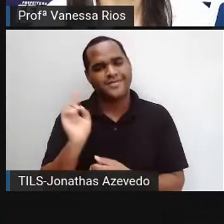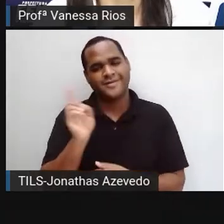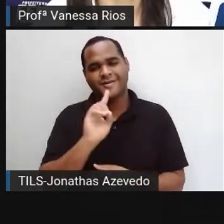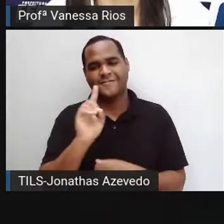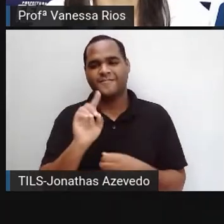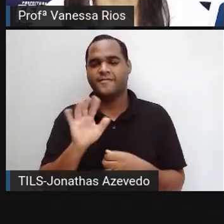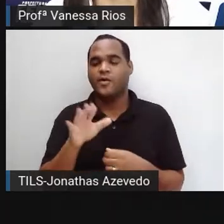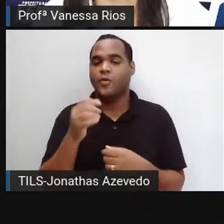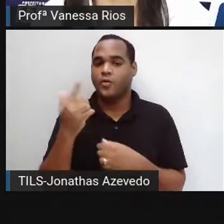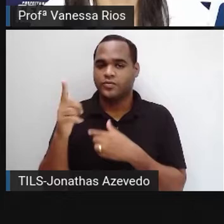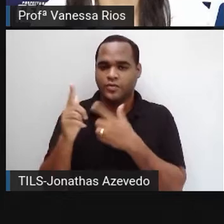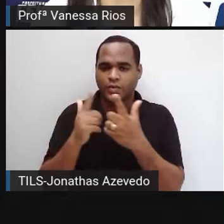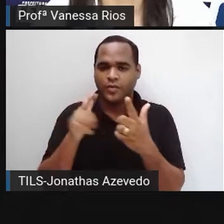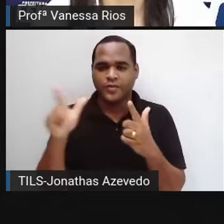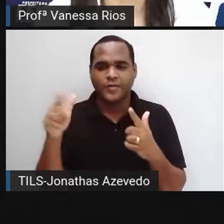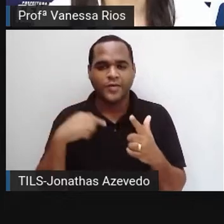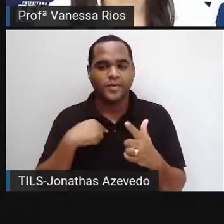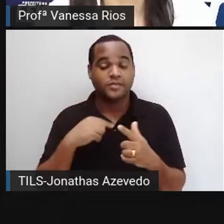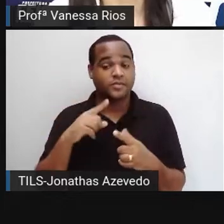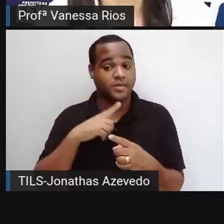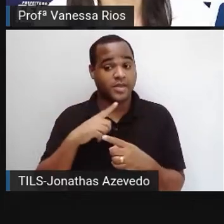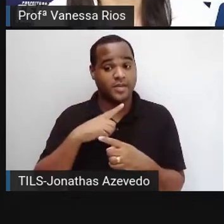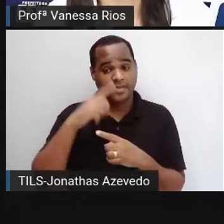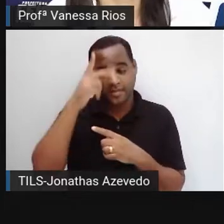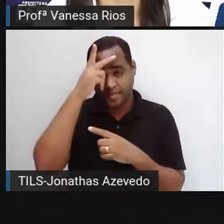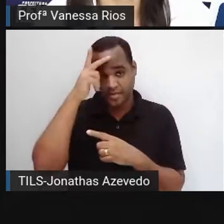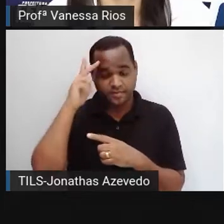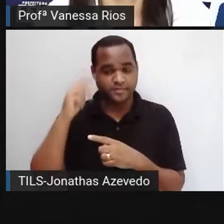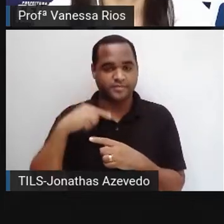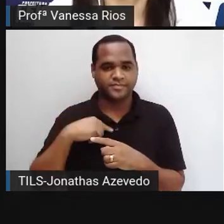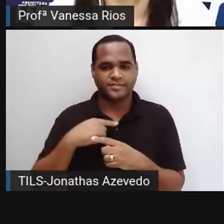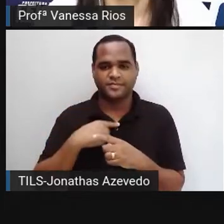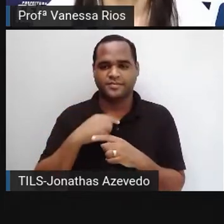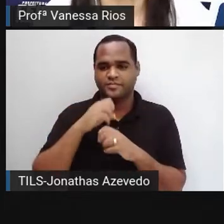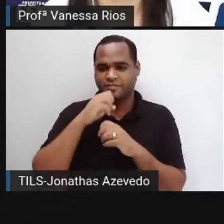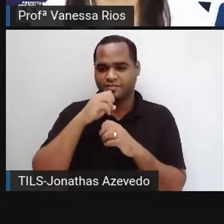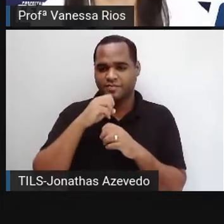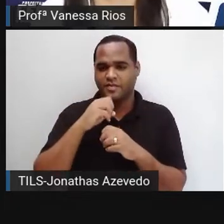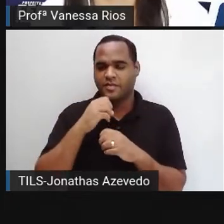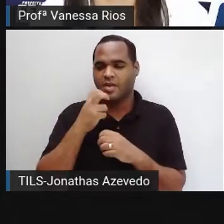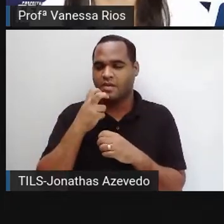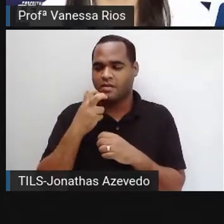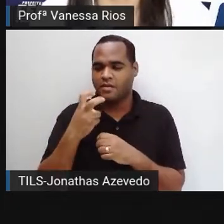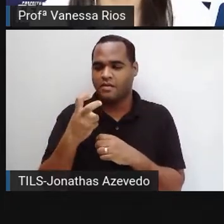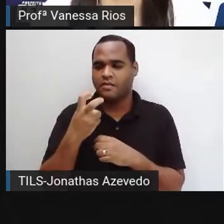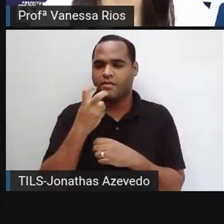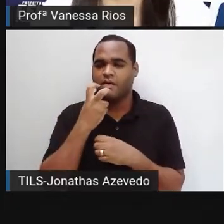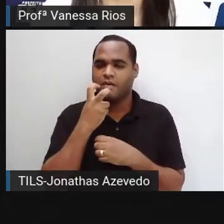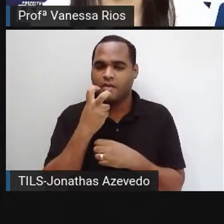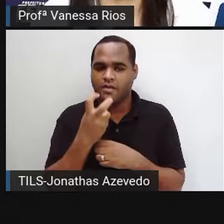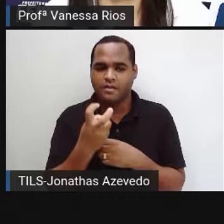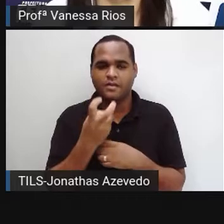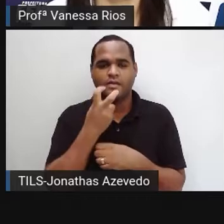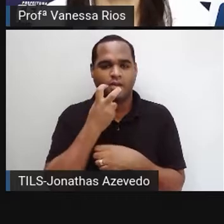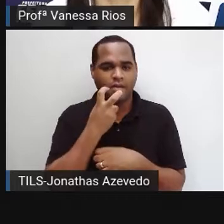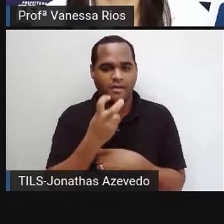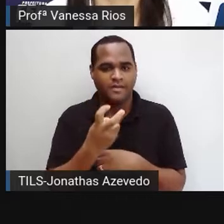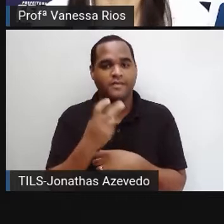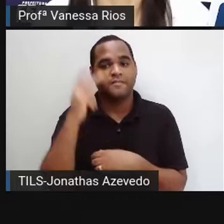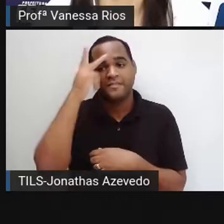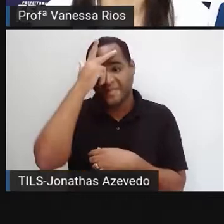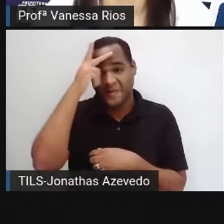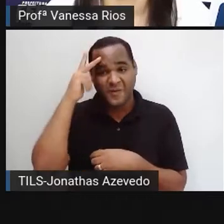Outro barulho aí que pode acompanhar algumas pessoas é o barulho do ronco. Às vezes, quem está roncando nem percebe,